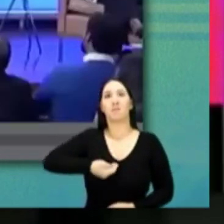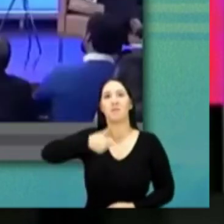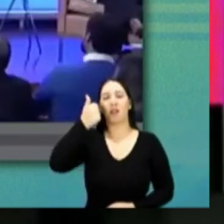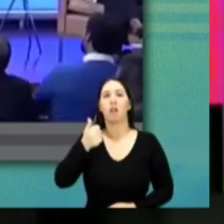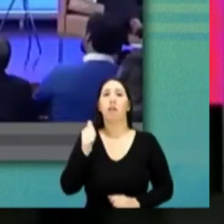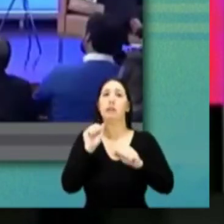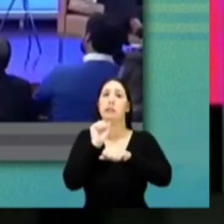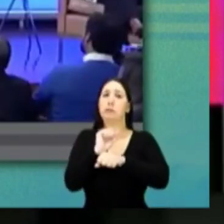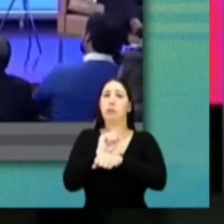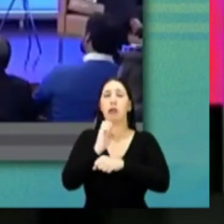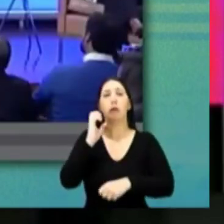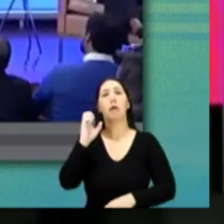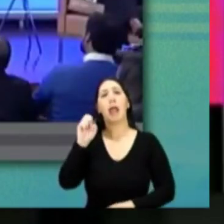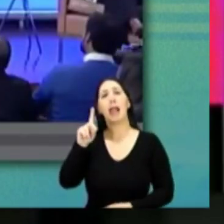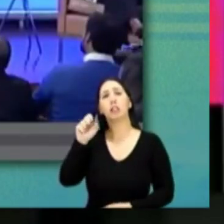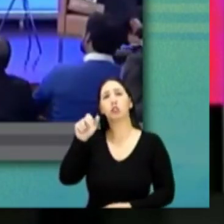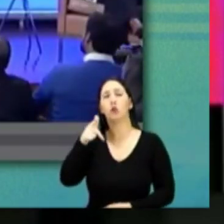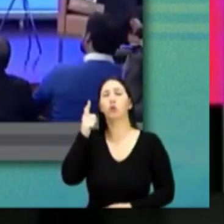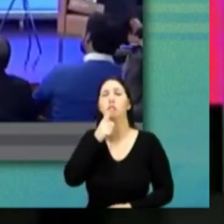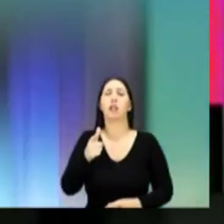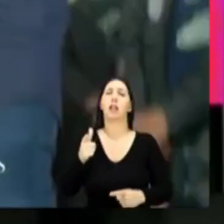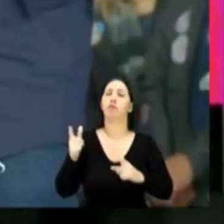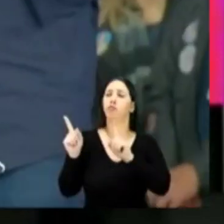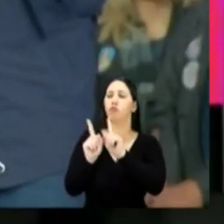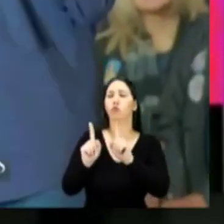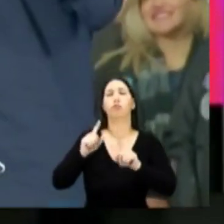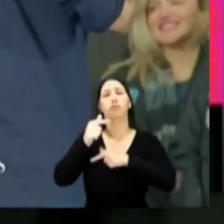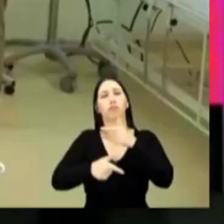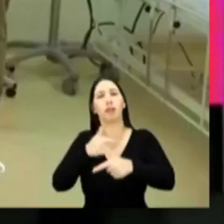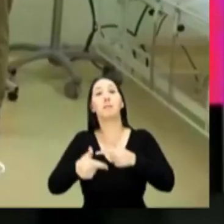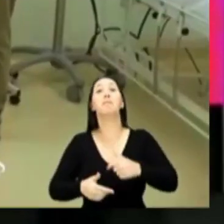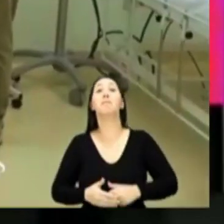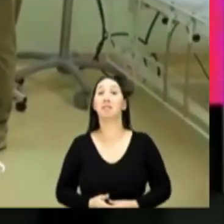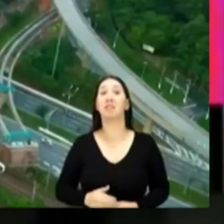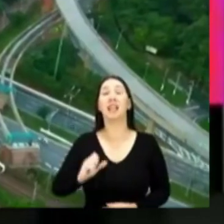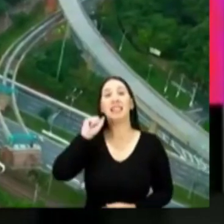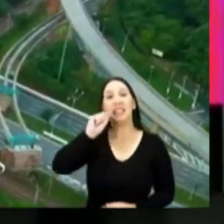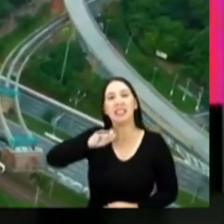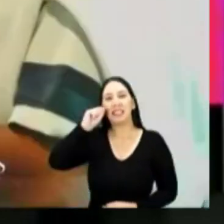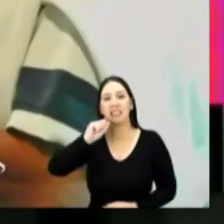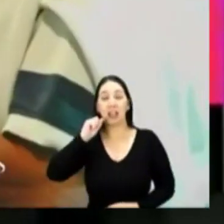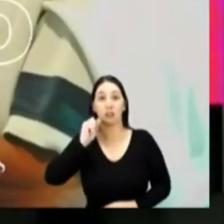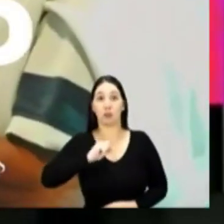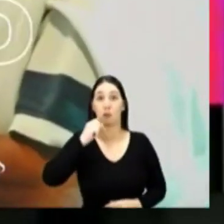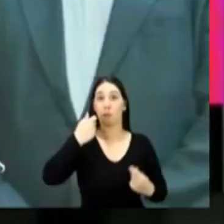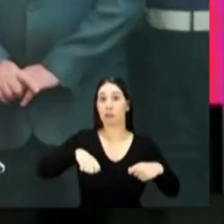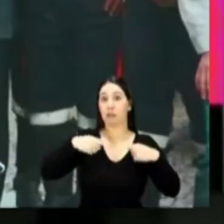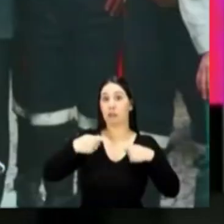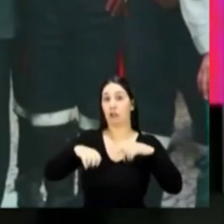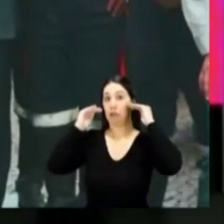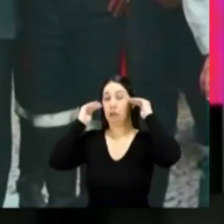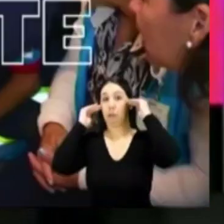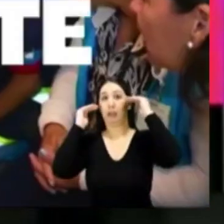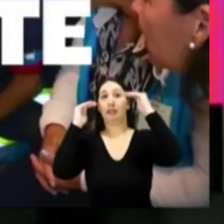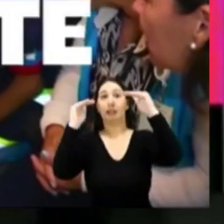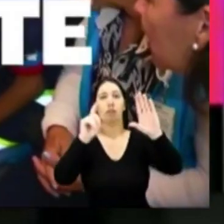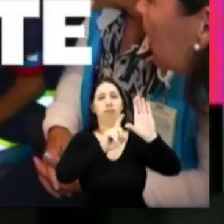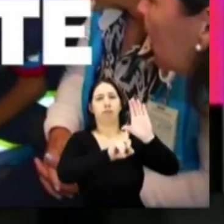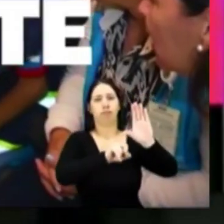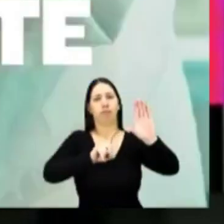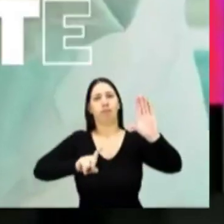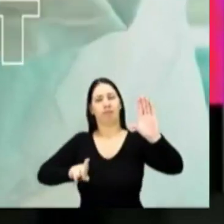espero que o Edson esteja lá para me ajudar nessa discussão. O senador de São Paulo tem que ser respeitado, tem que